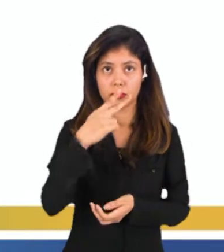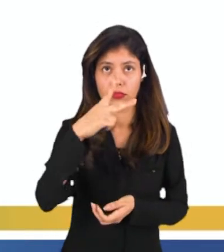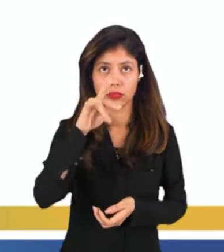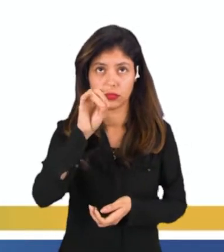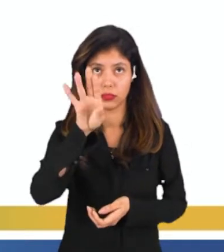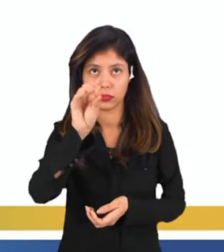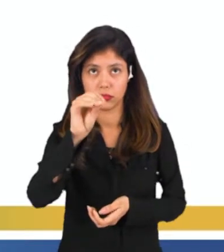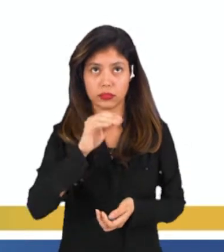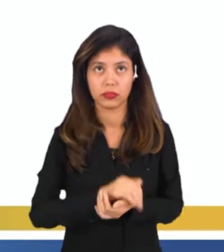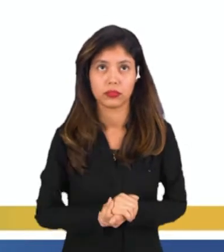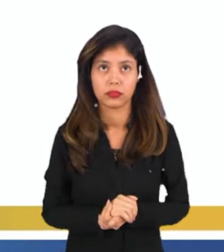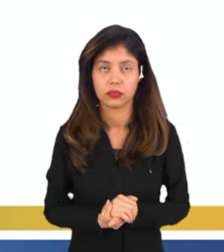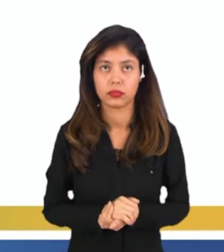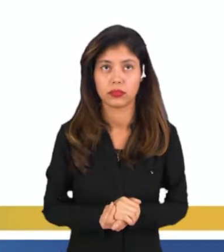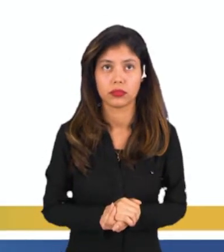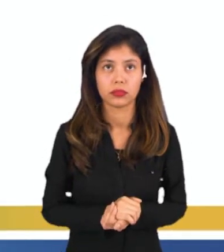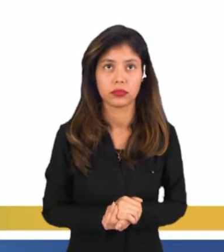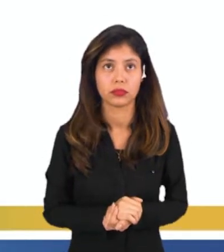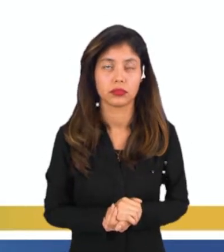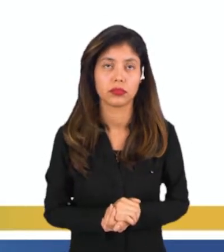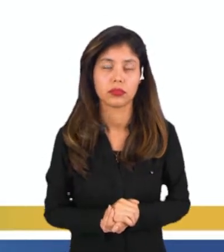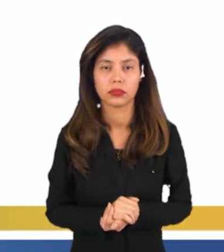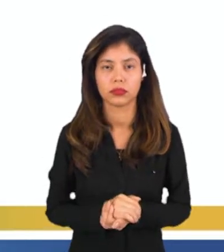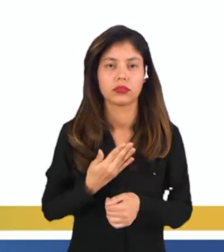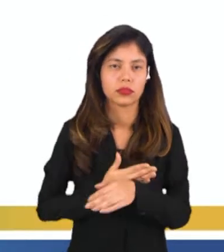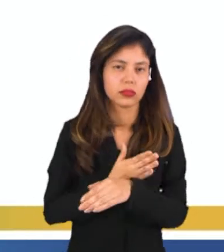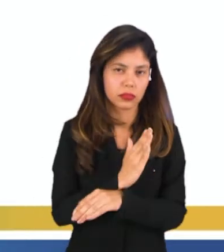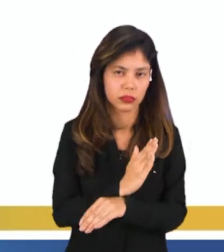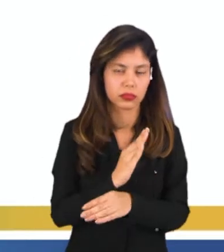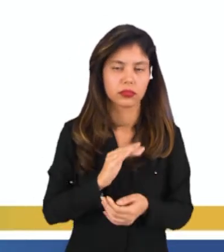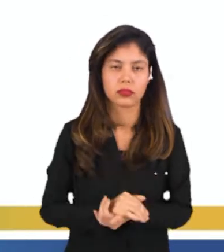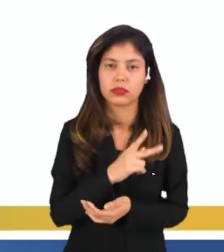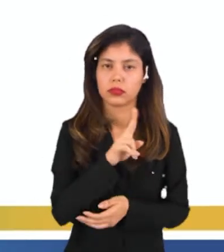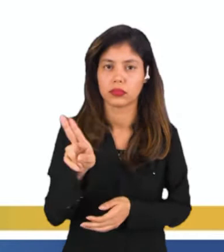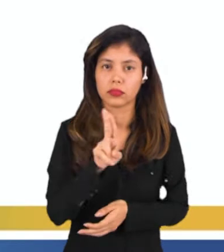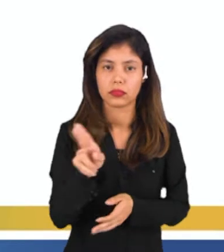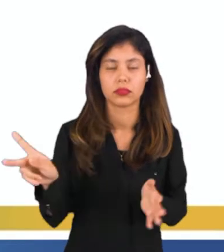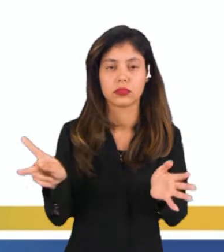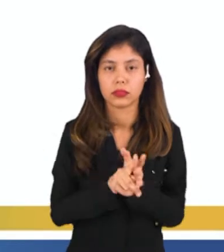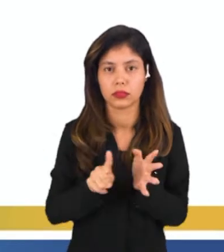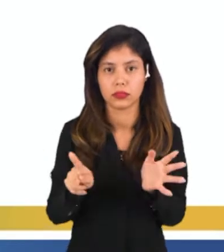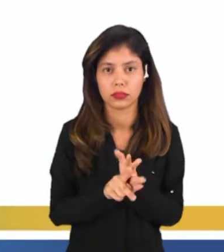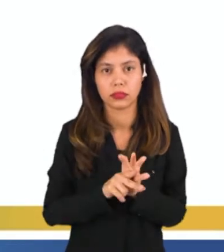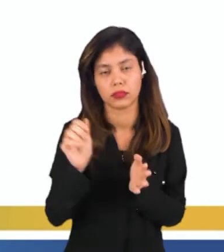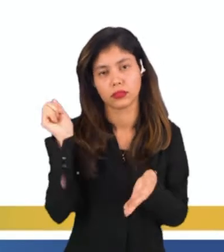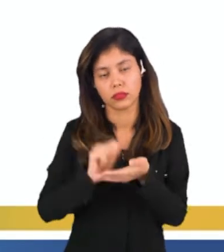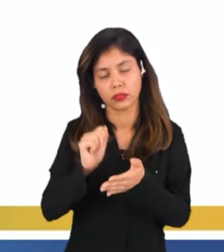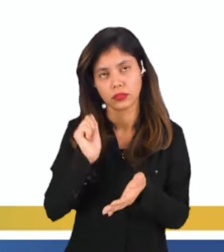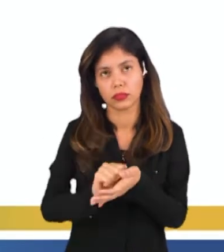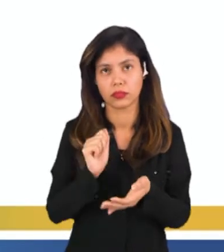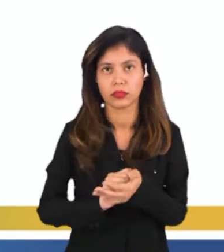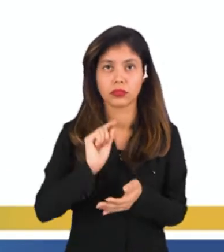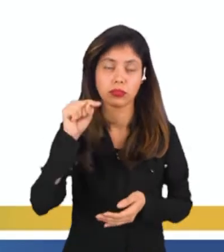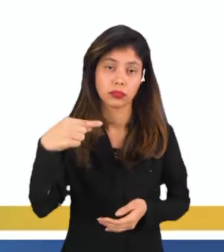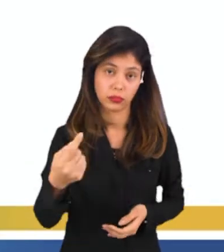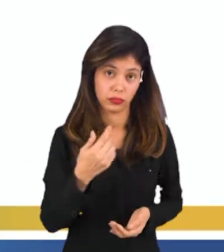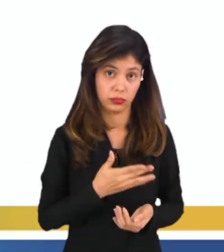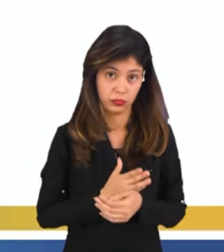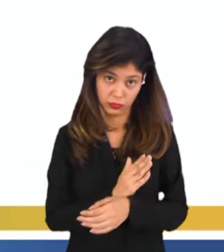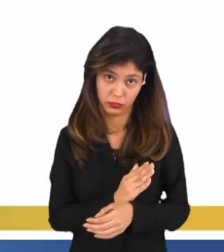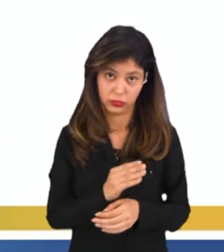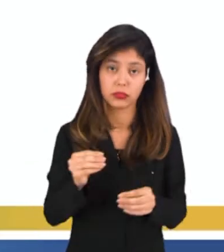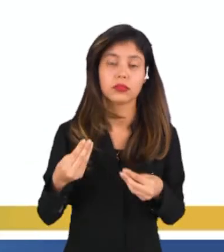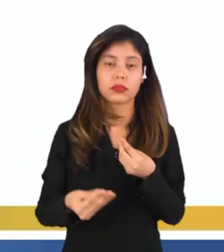Pablo Neruda, tá? Pablo Neruda passou a ser o seu nome oficial, civilmente falando, depois que ele entrou